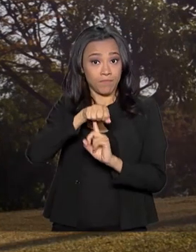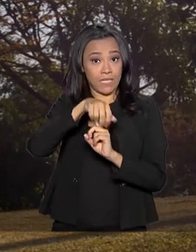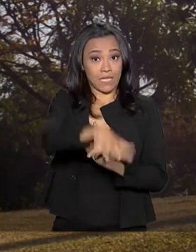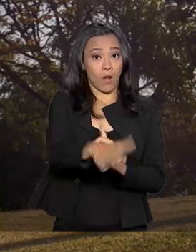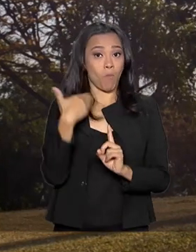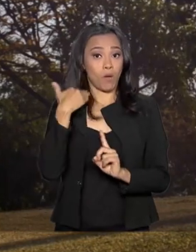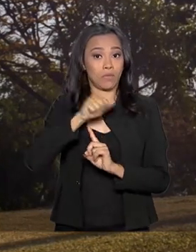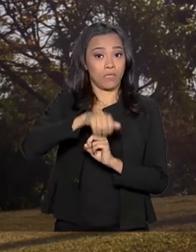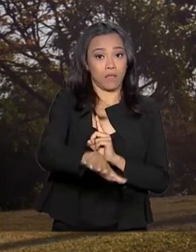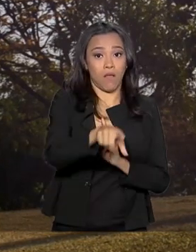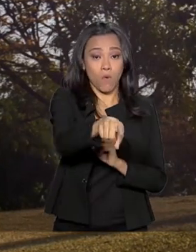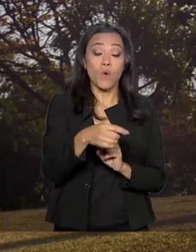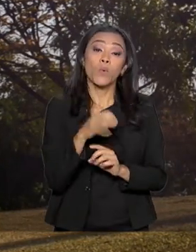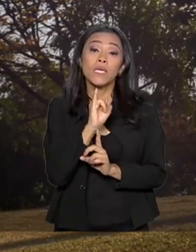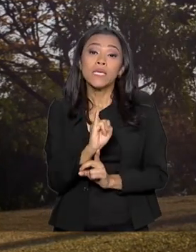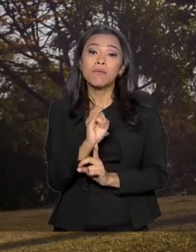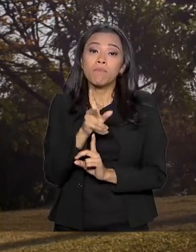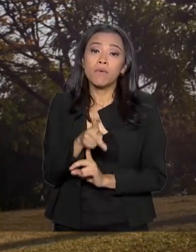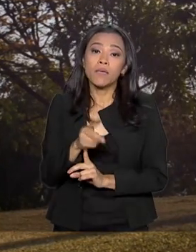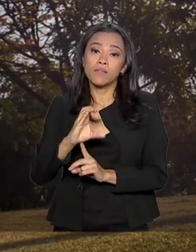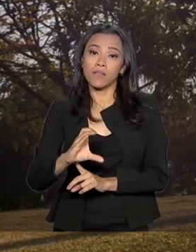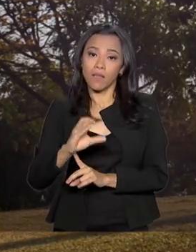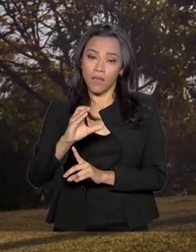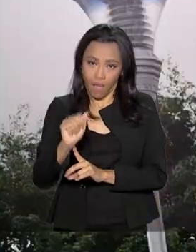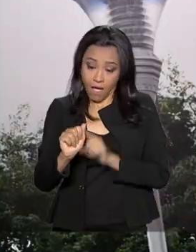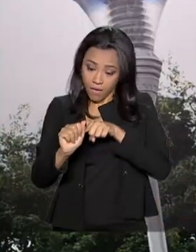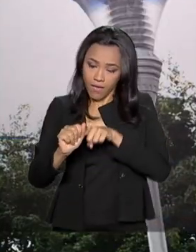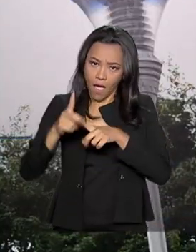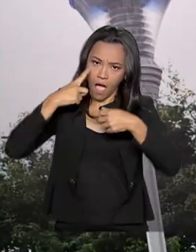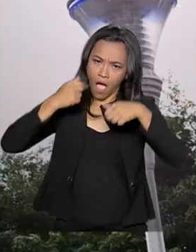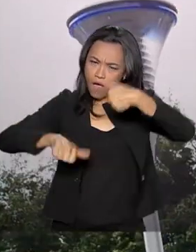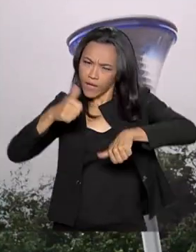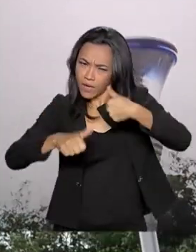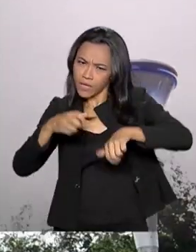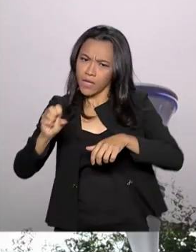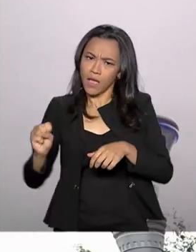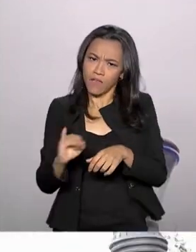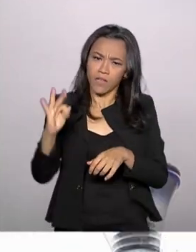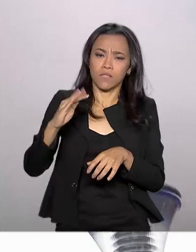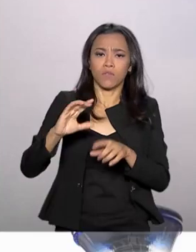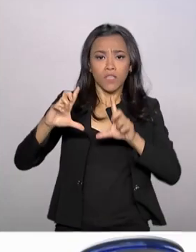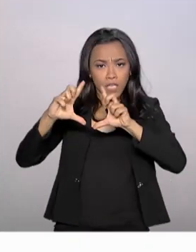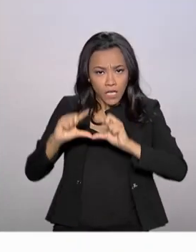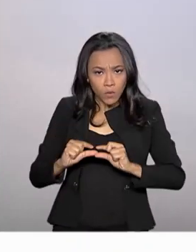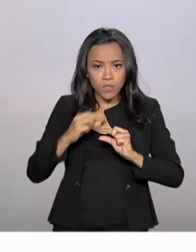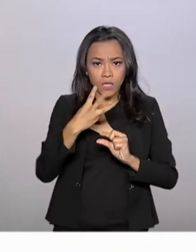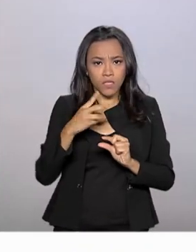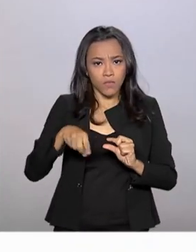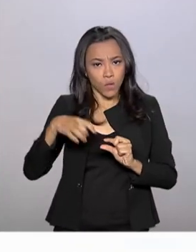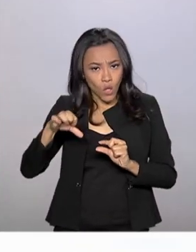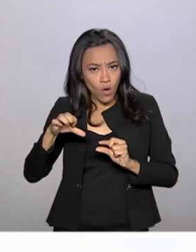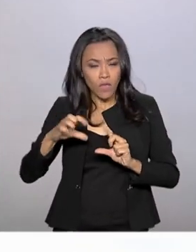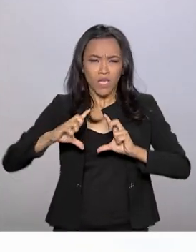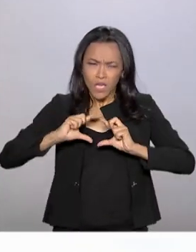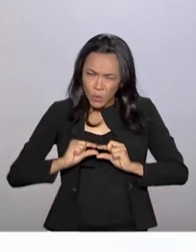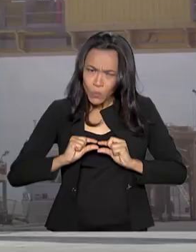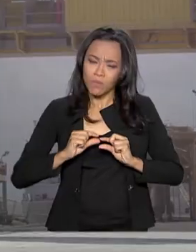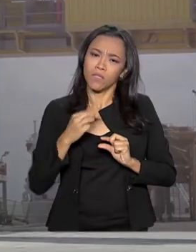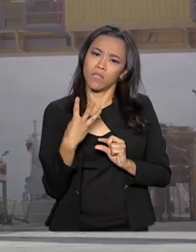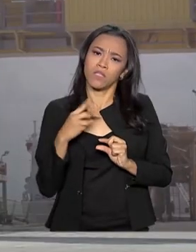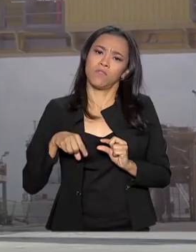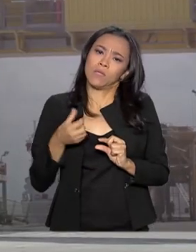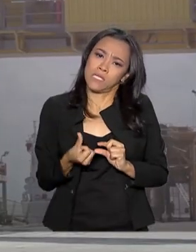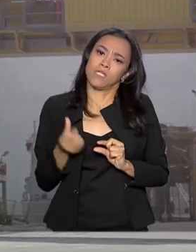neste ano o IPCA, índice que mede a inflação, recue de 3,9% para 3,6%.